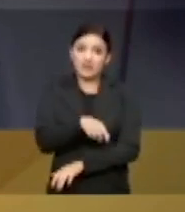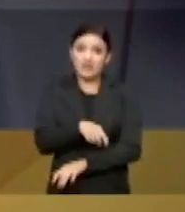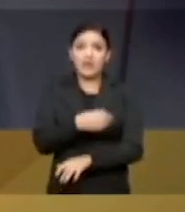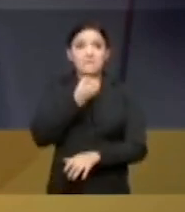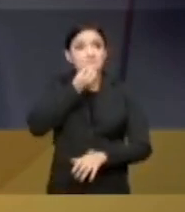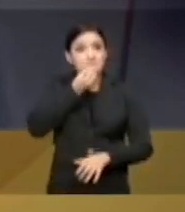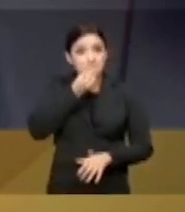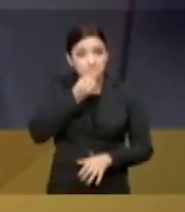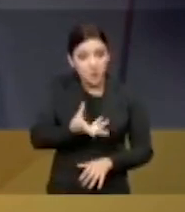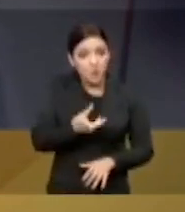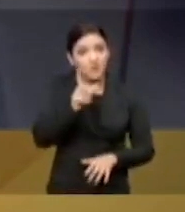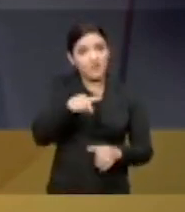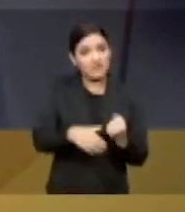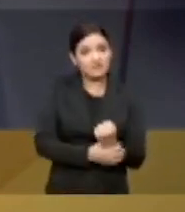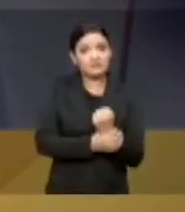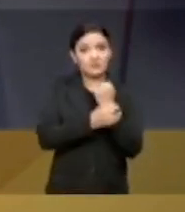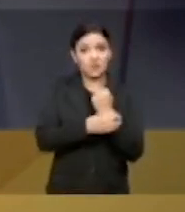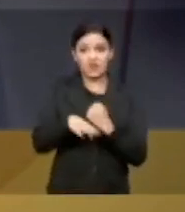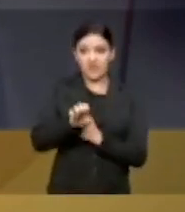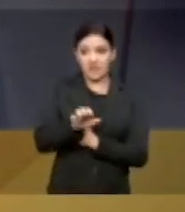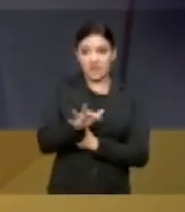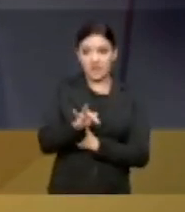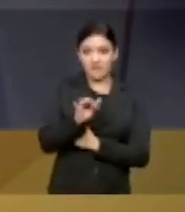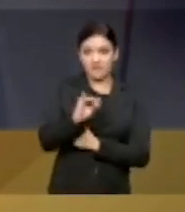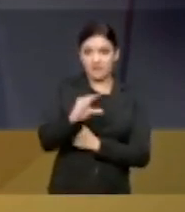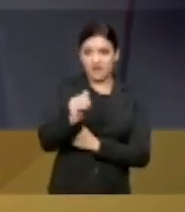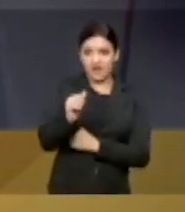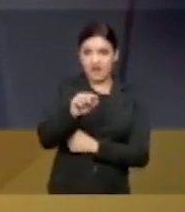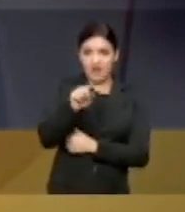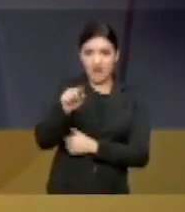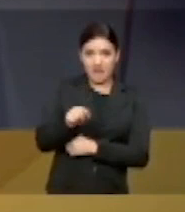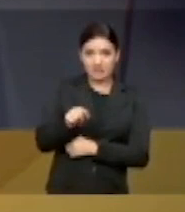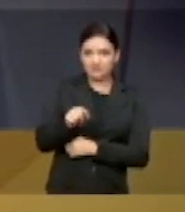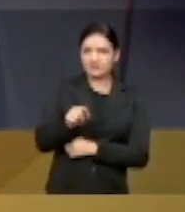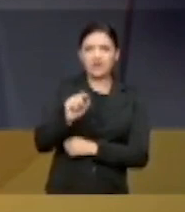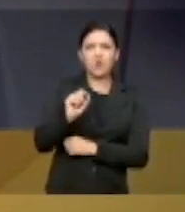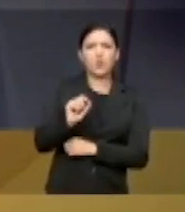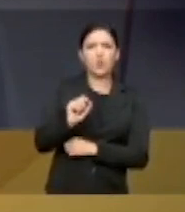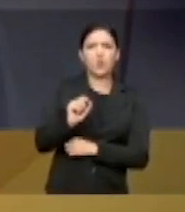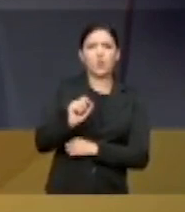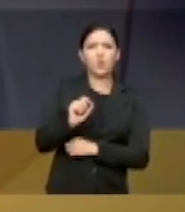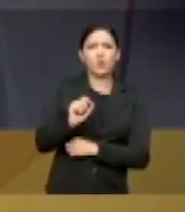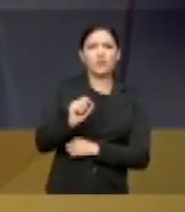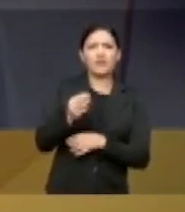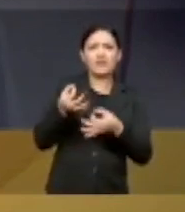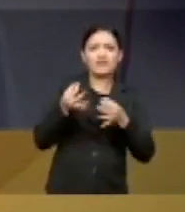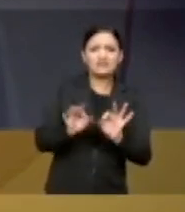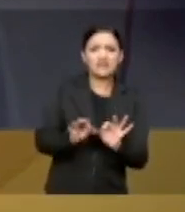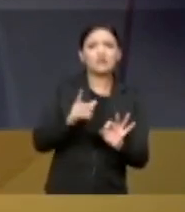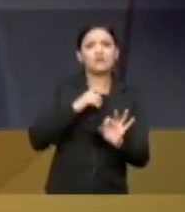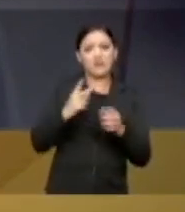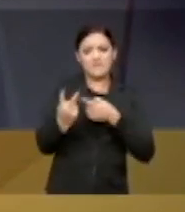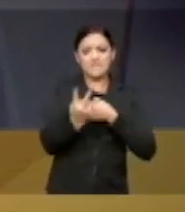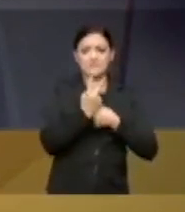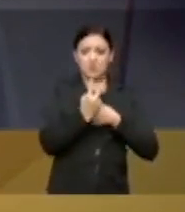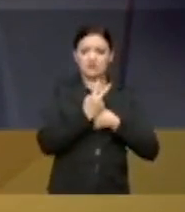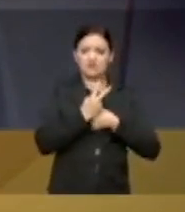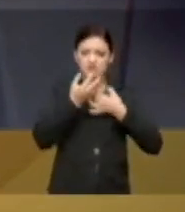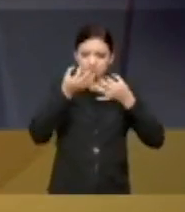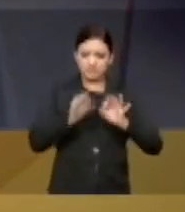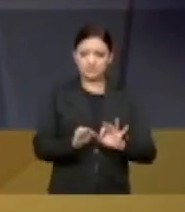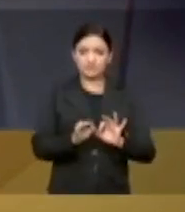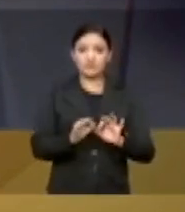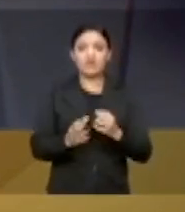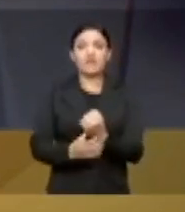segura. Eficaz porque gera resposta imunológica robusta. Segura porque não